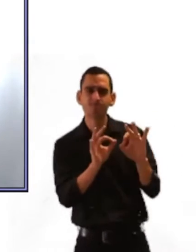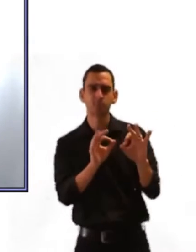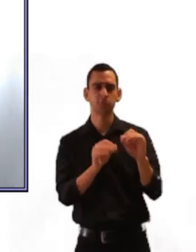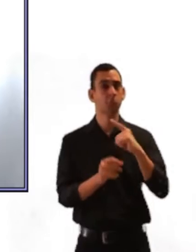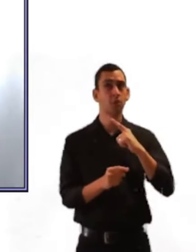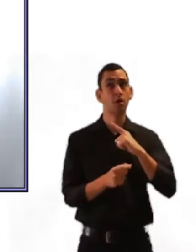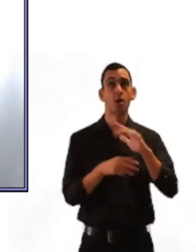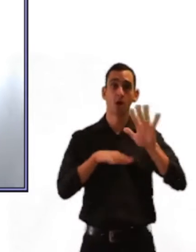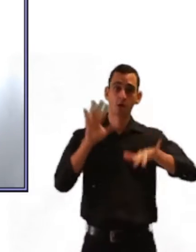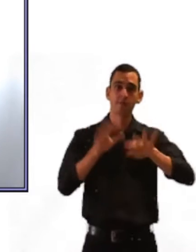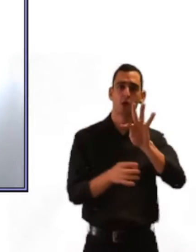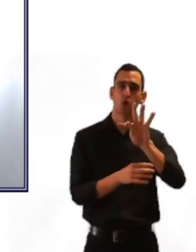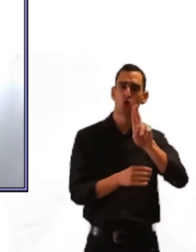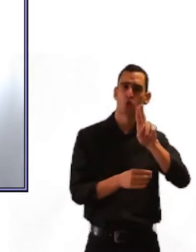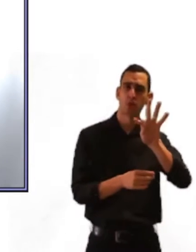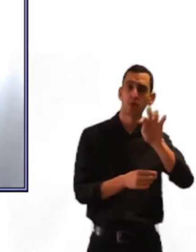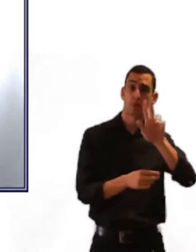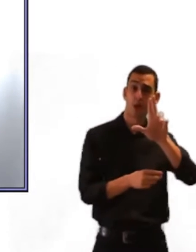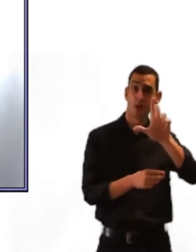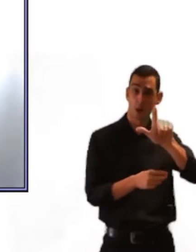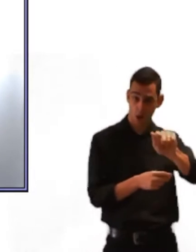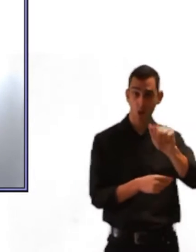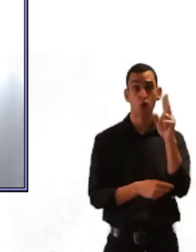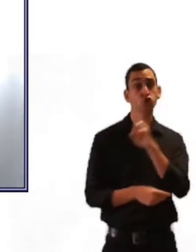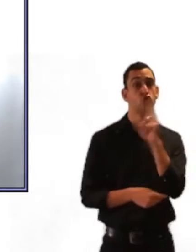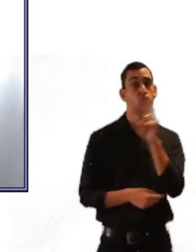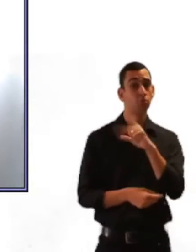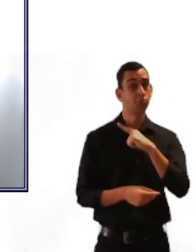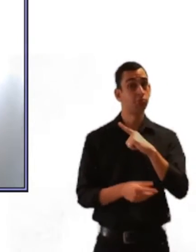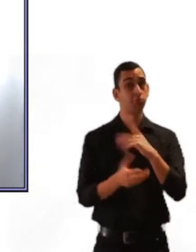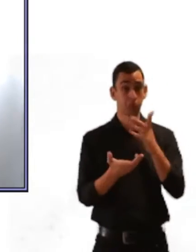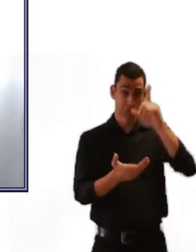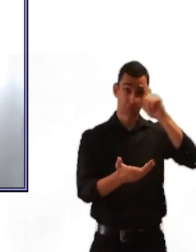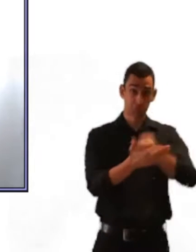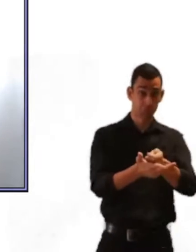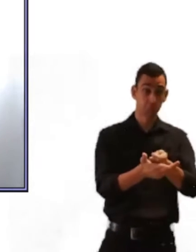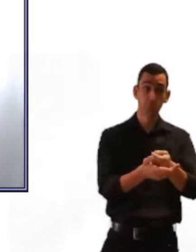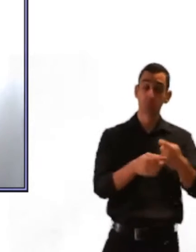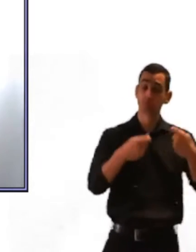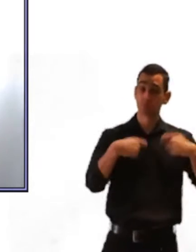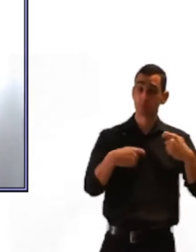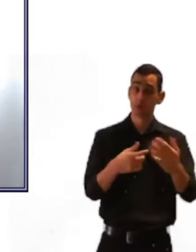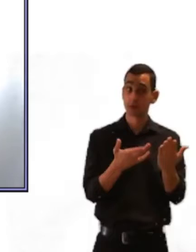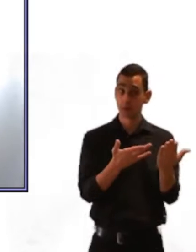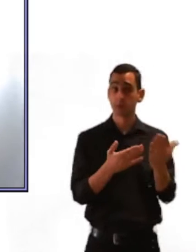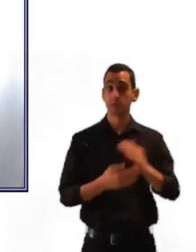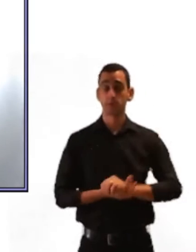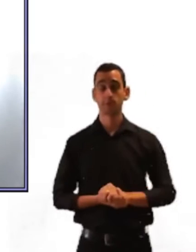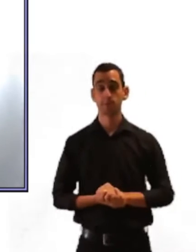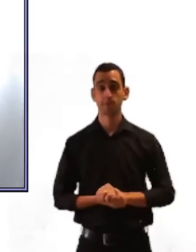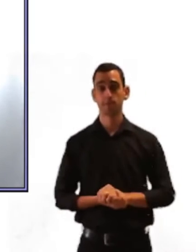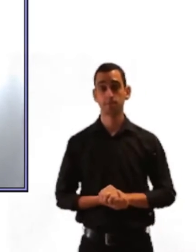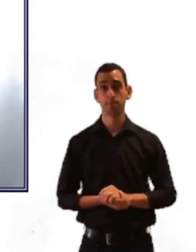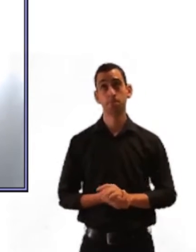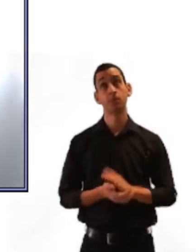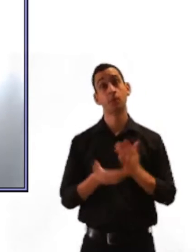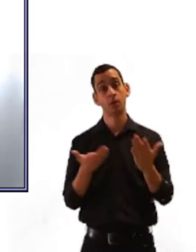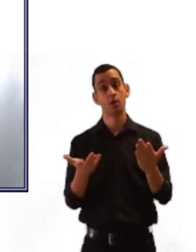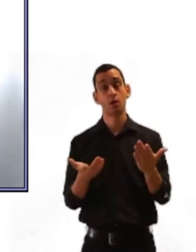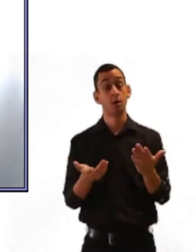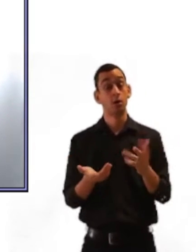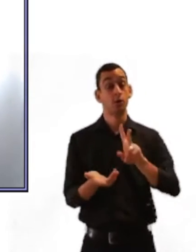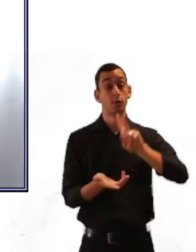tutela de urgência. Então, esse é o primeiro ponto. O que é a verdade, né? A verdade que se forma no